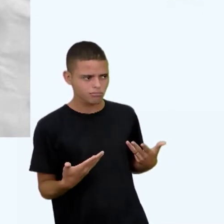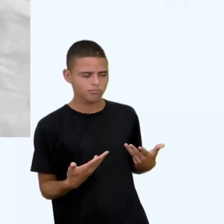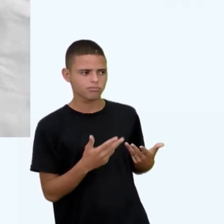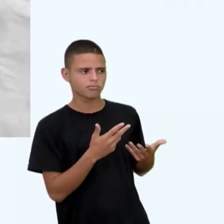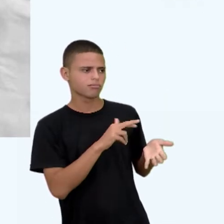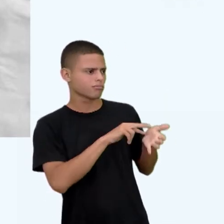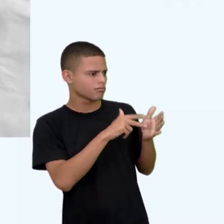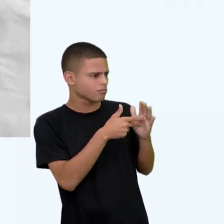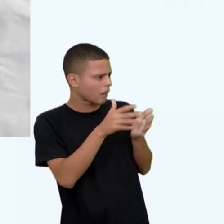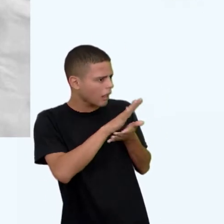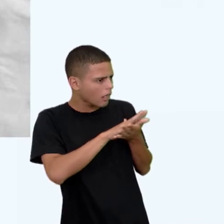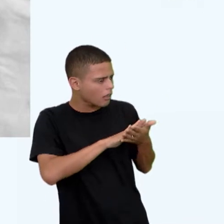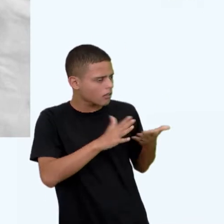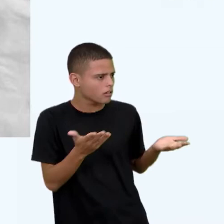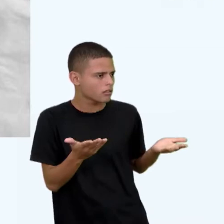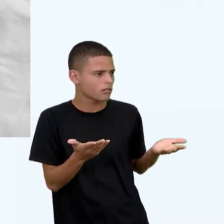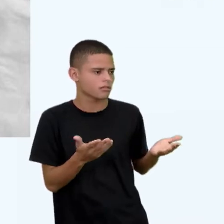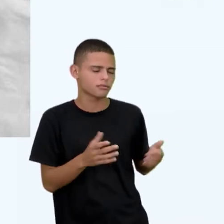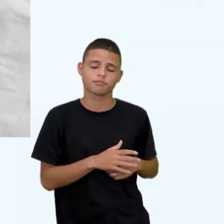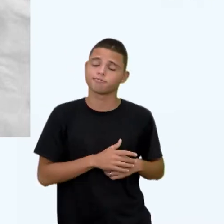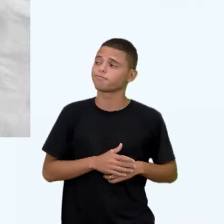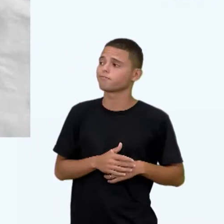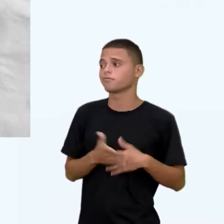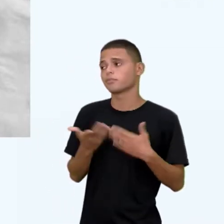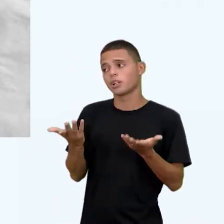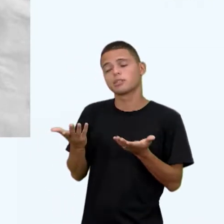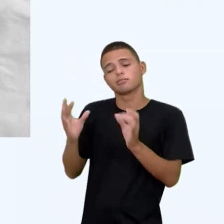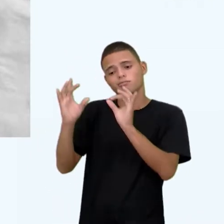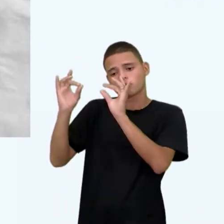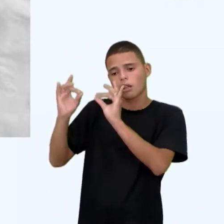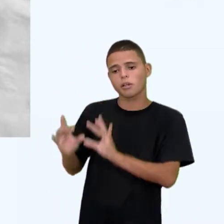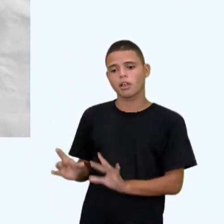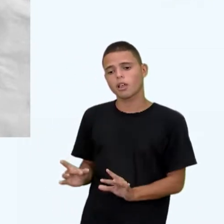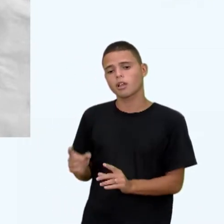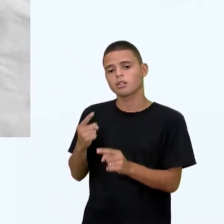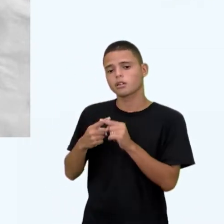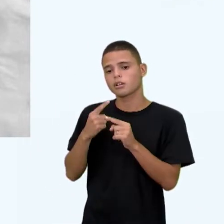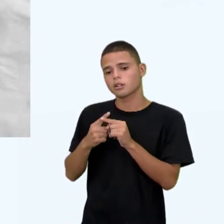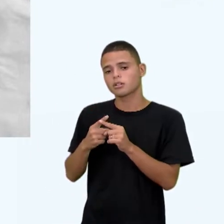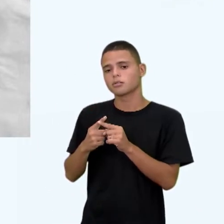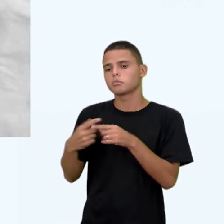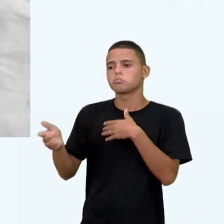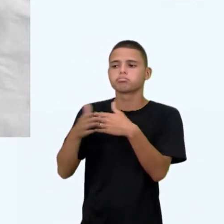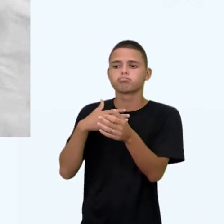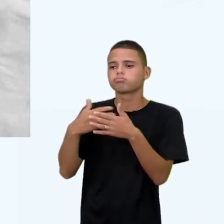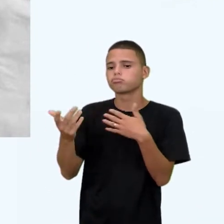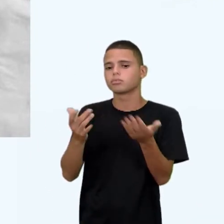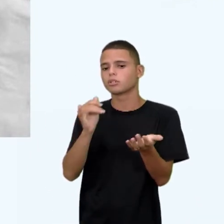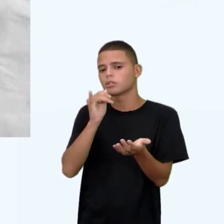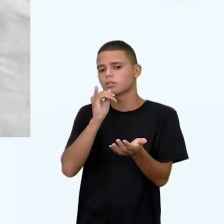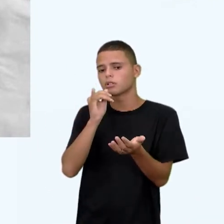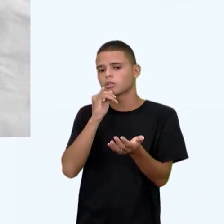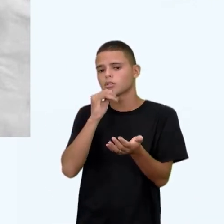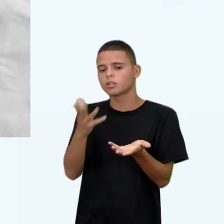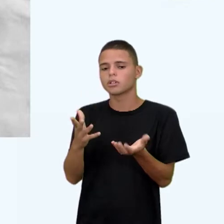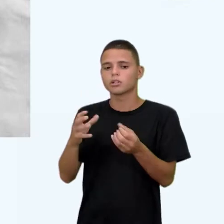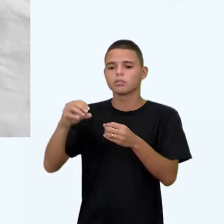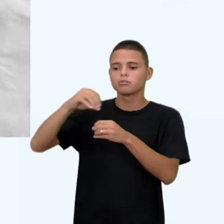que design não é nada? Bom, não é nada em específico, pois o design pode ser qualquer coisa. Quem sabe um dia a gente